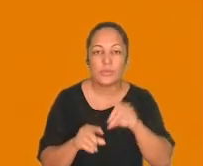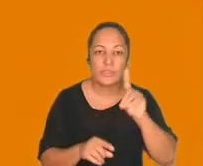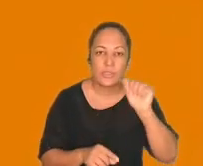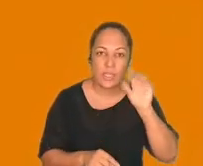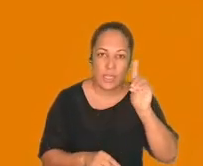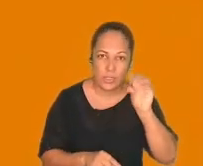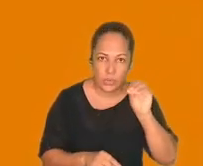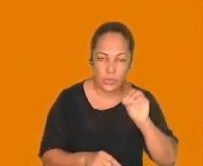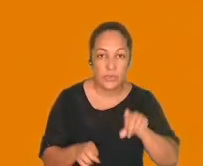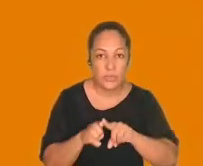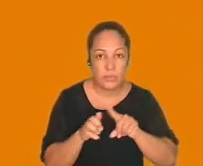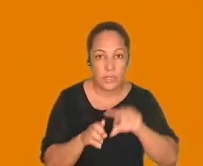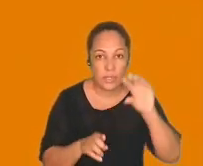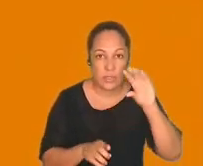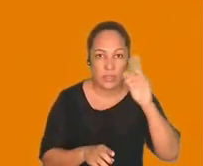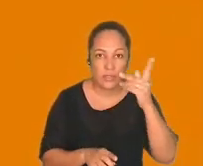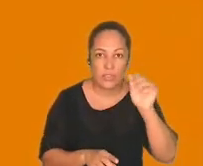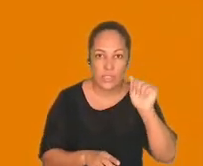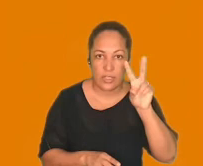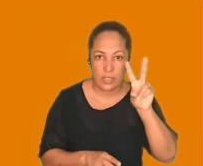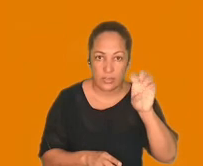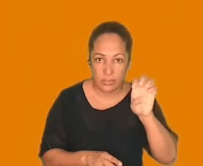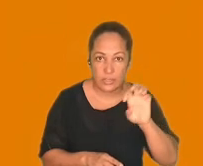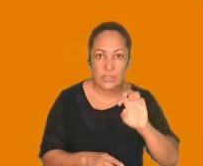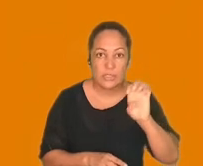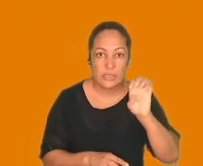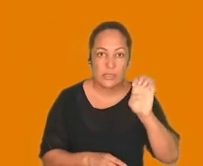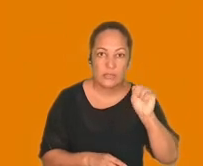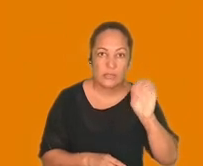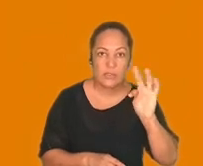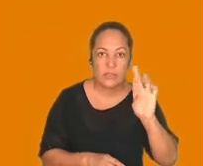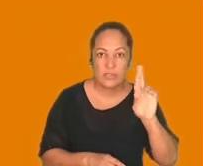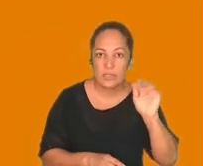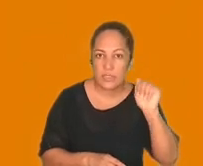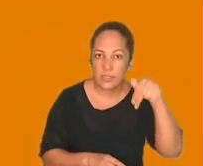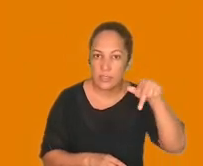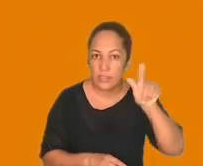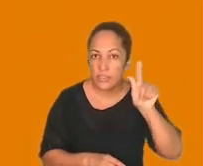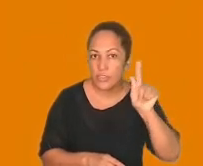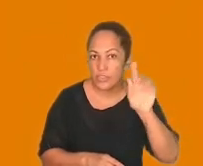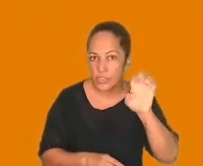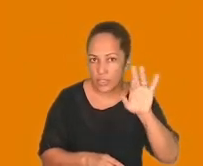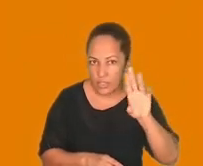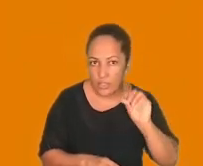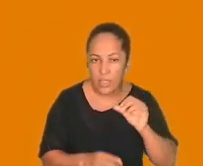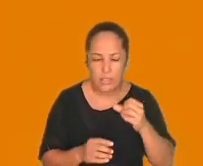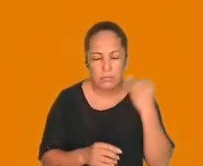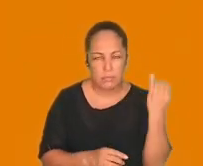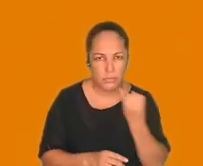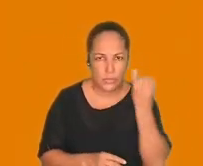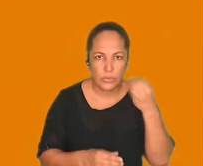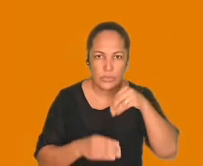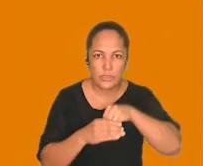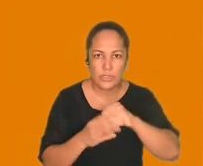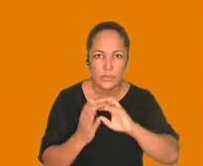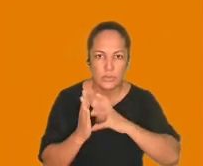tá? É um assunto muito importante dentro, né, do banco de dados relacional,